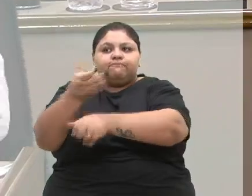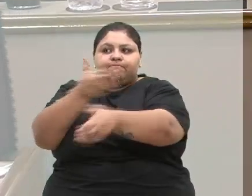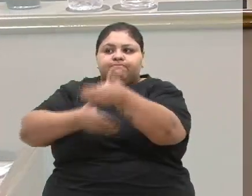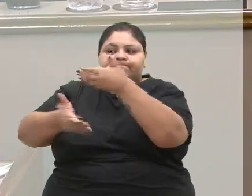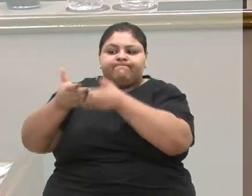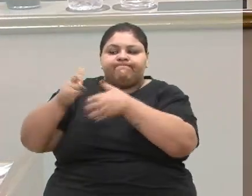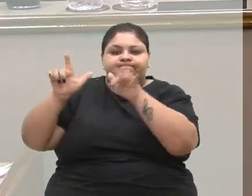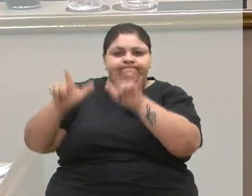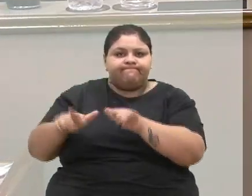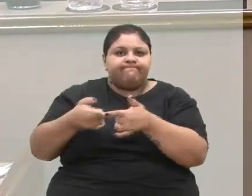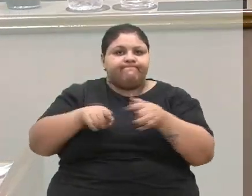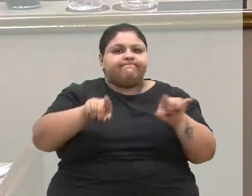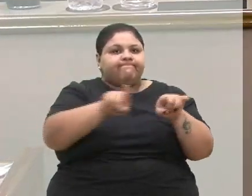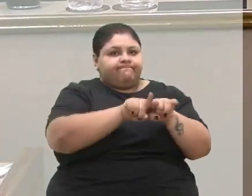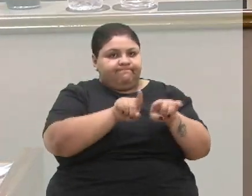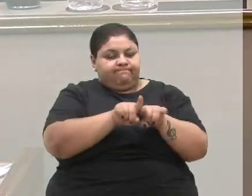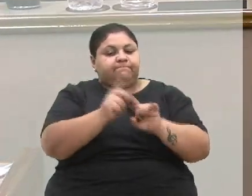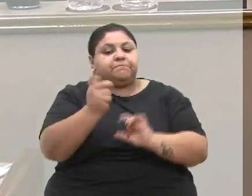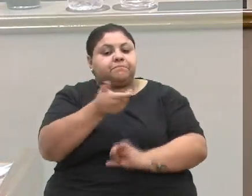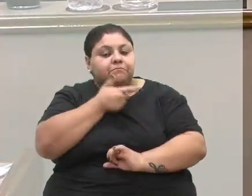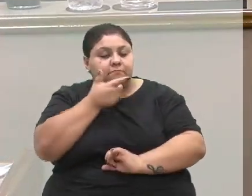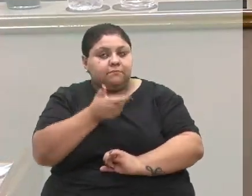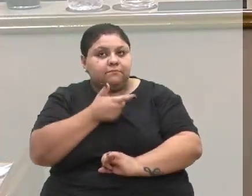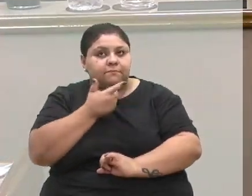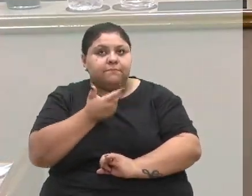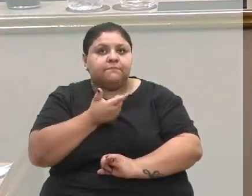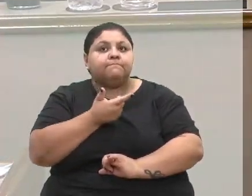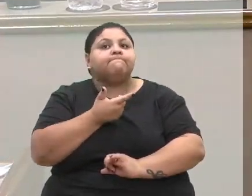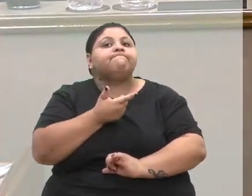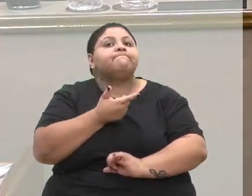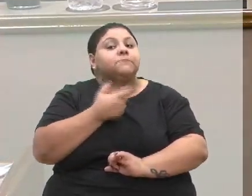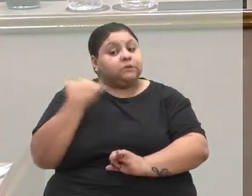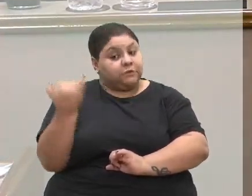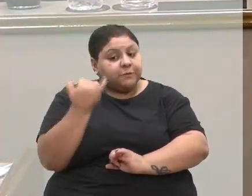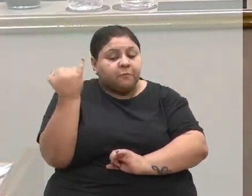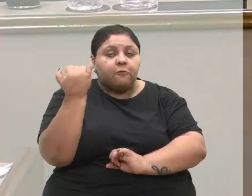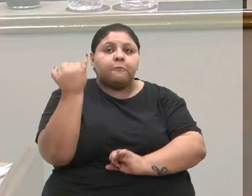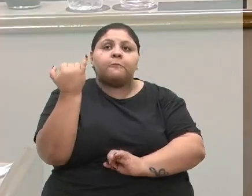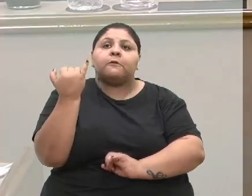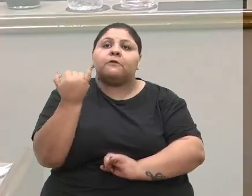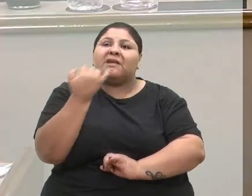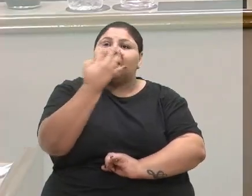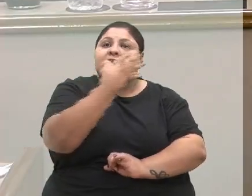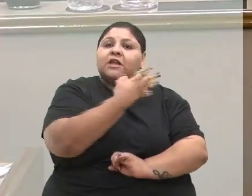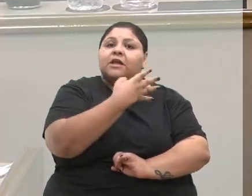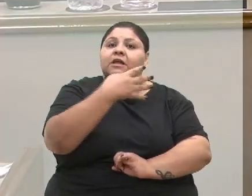área, mas também destaca, isso é relevante, que